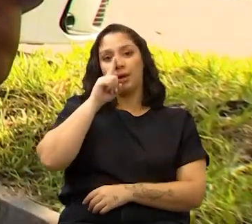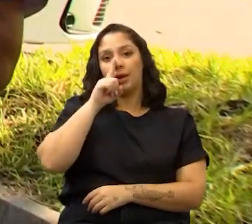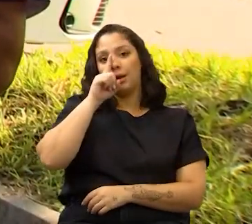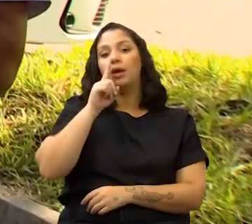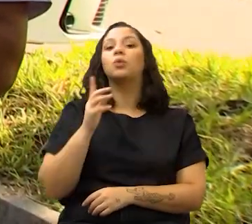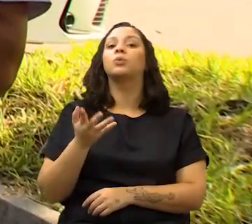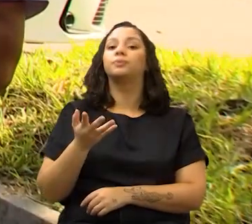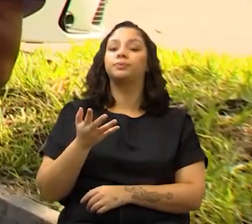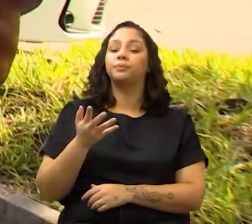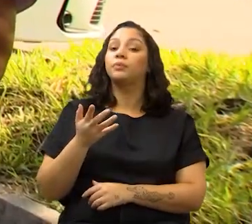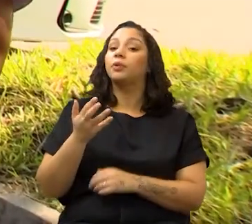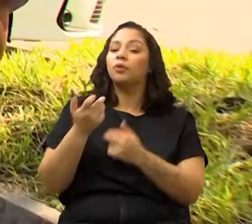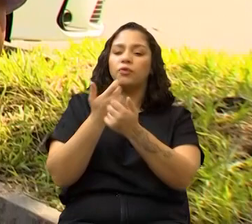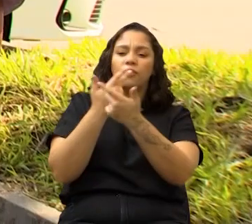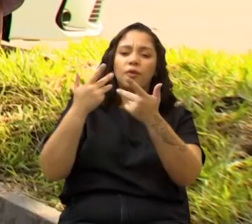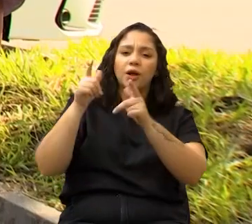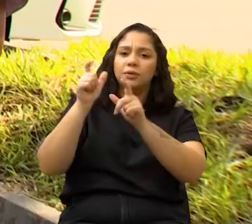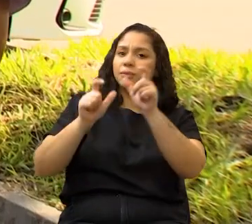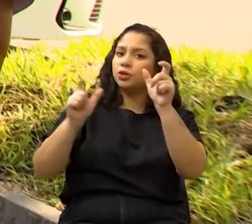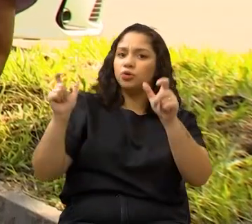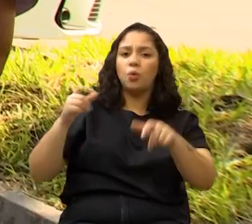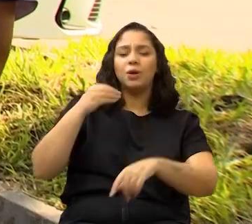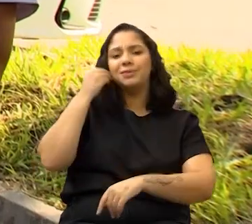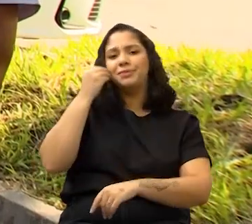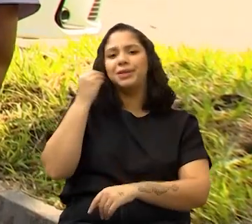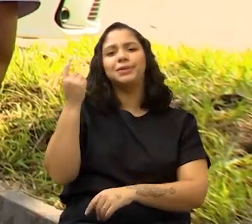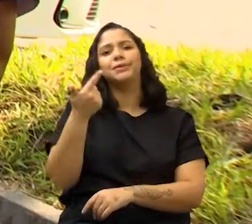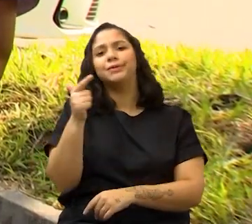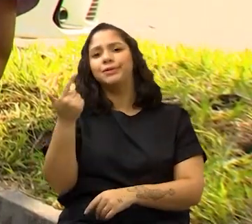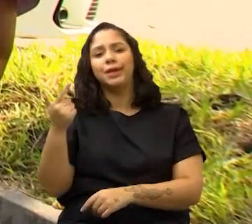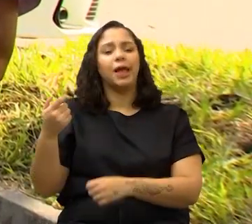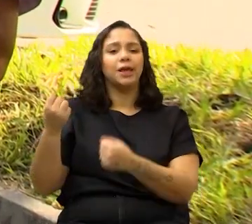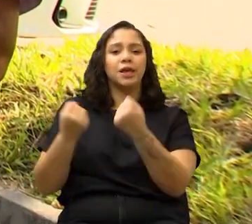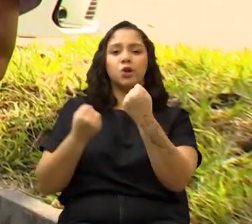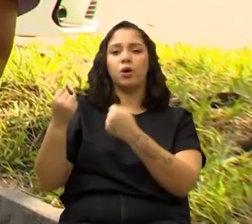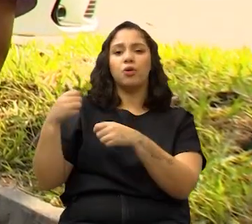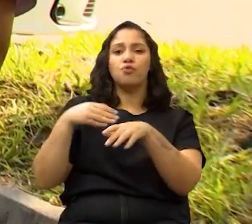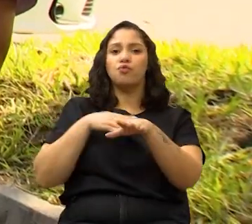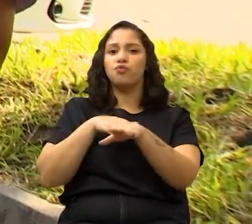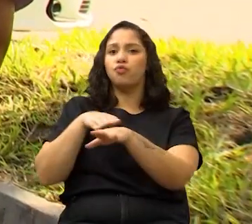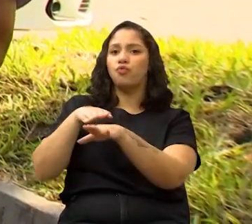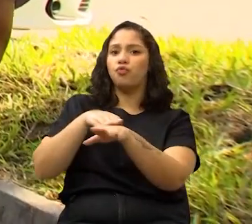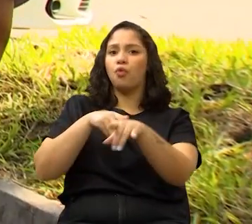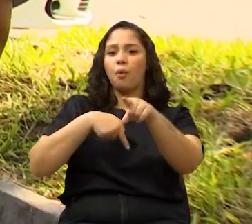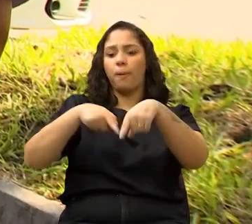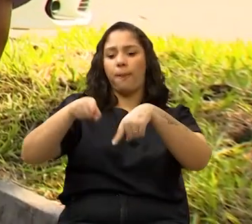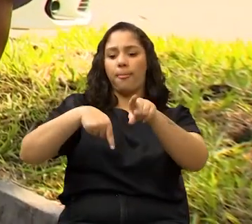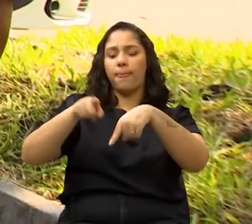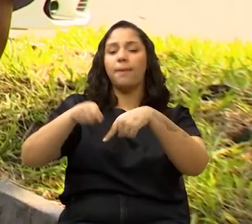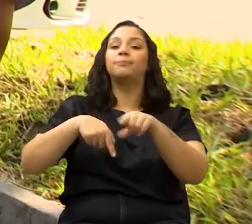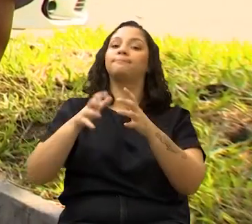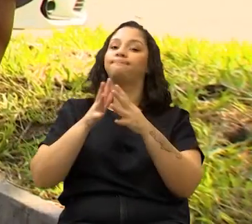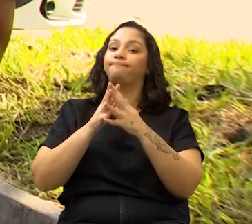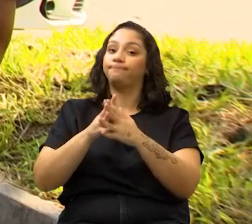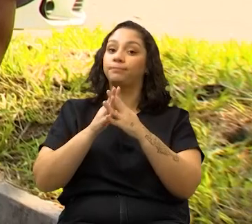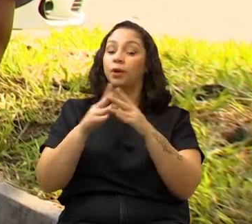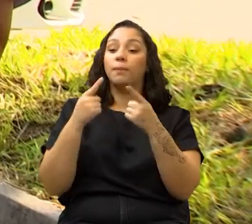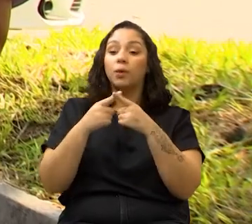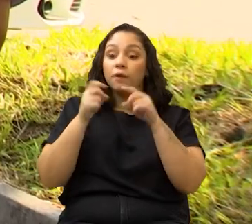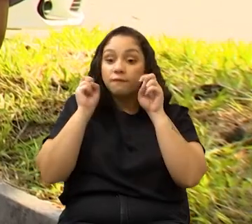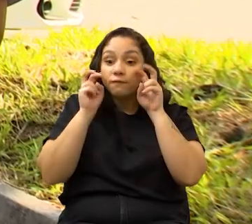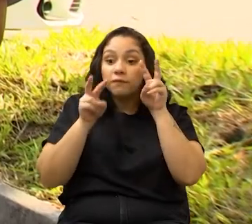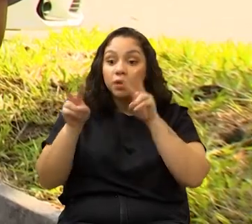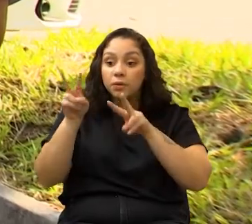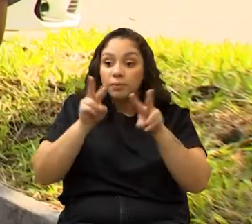perigosa. Muita gente não tem experiência, não está acostumado, e na rodovia ela acaba sendo um pouquinho mais complicada devido à visibilidade